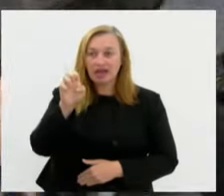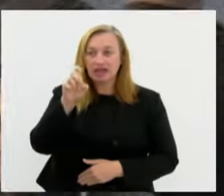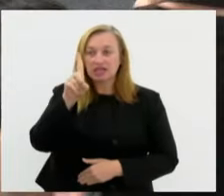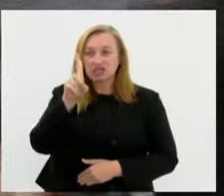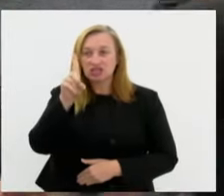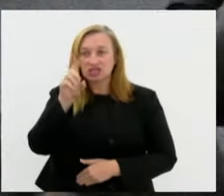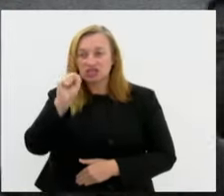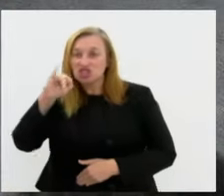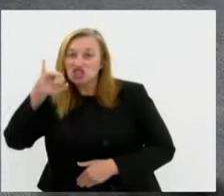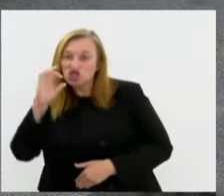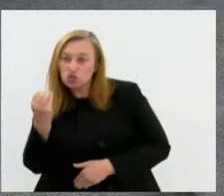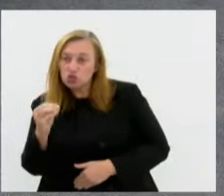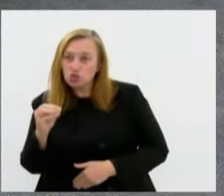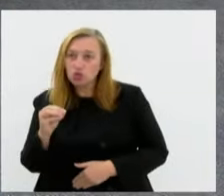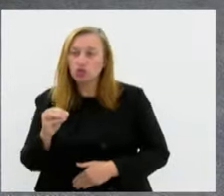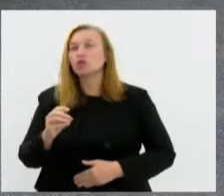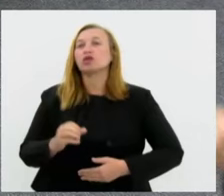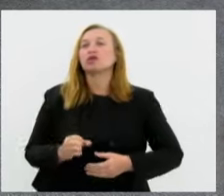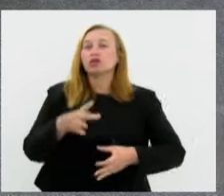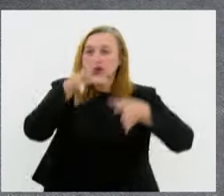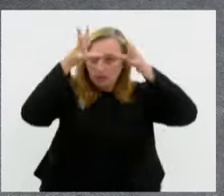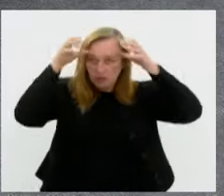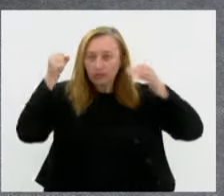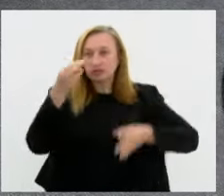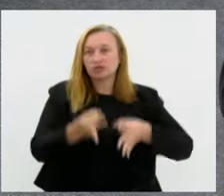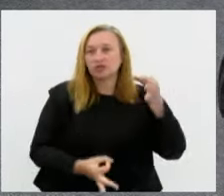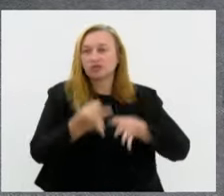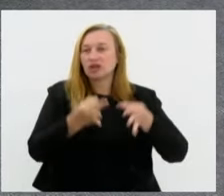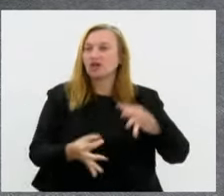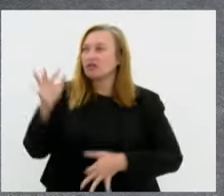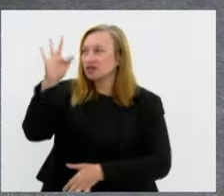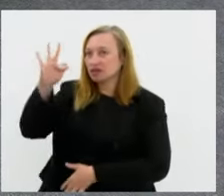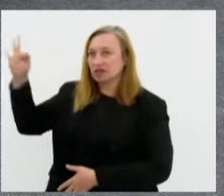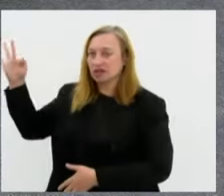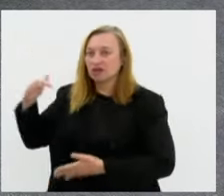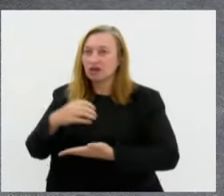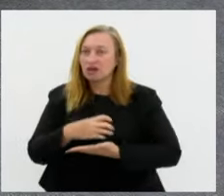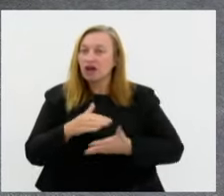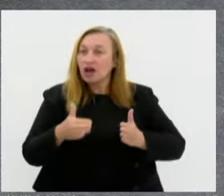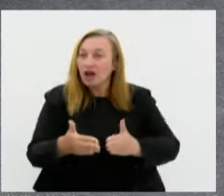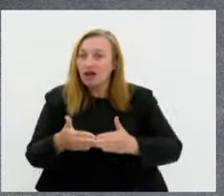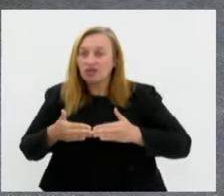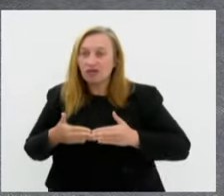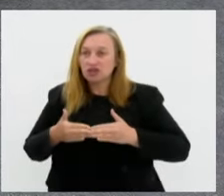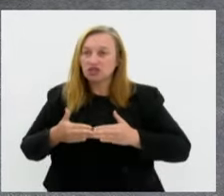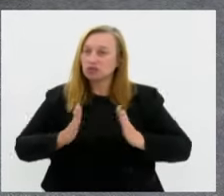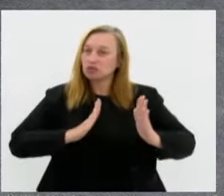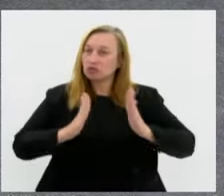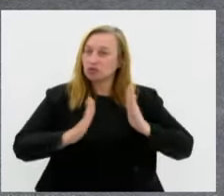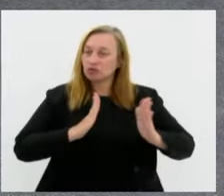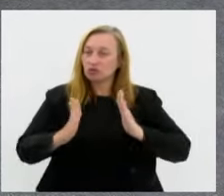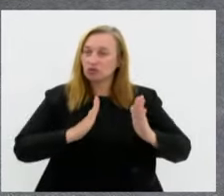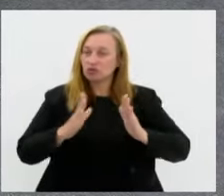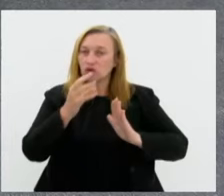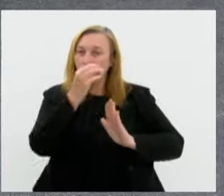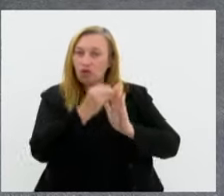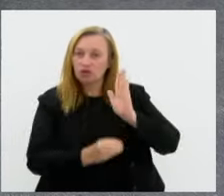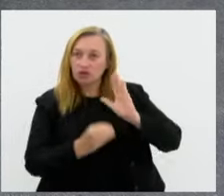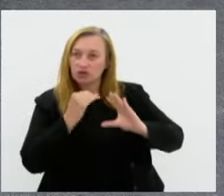2017. Nessa ocasião, o Supremo Tribunal Federal determinou o afastamento com ofício ao Senado Federal,